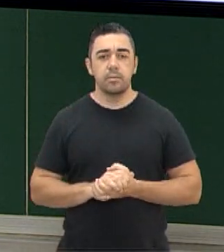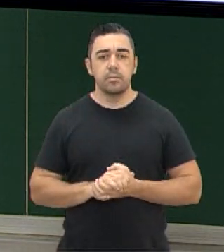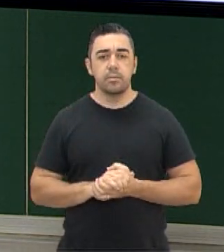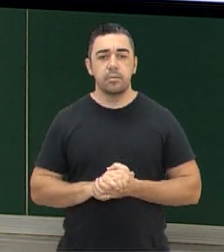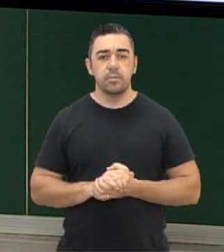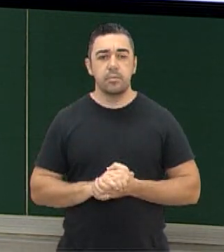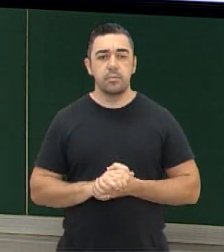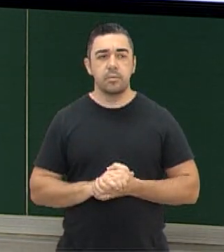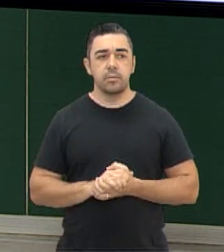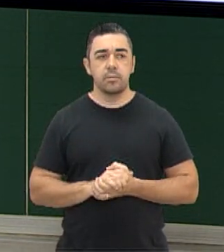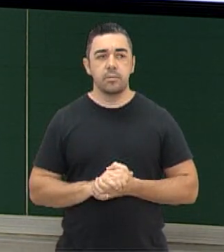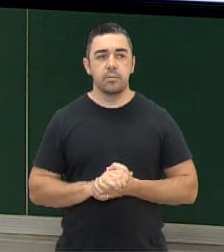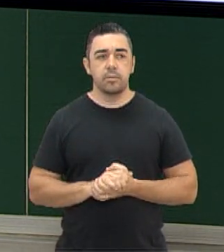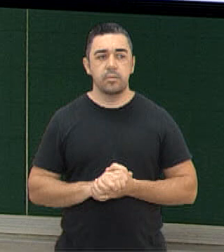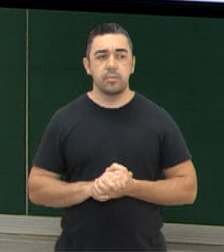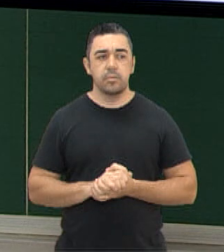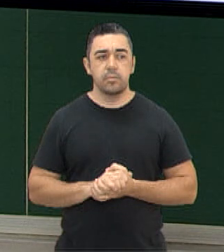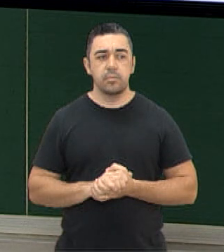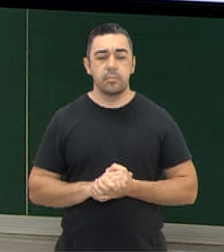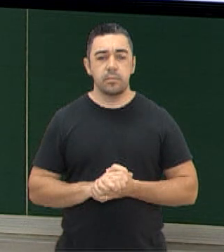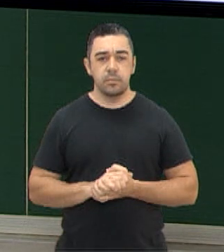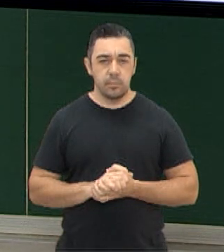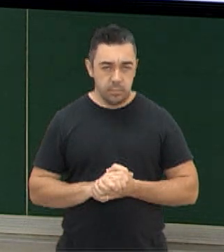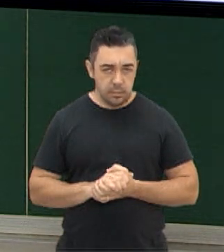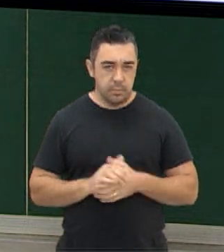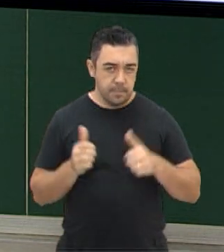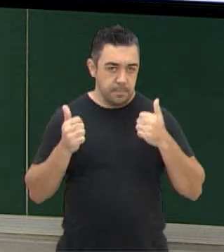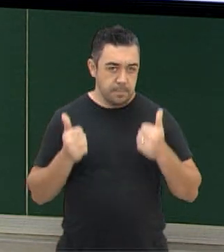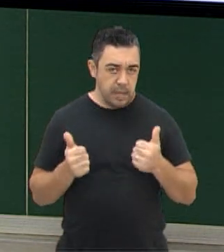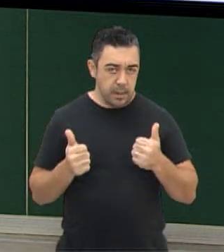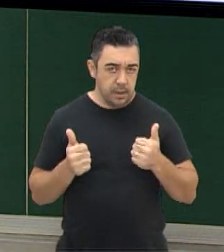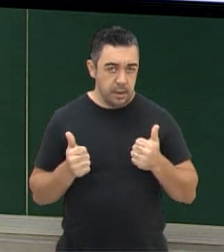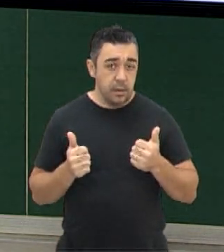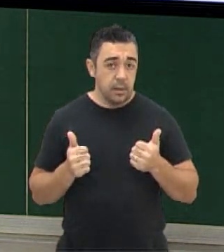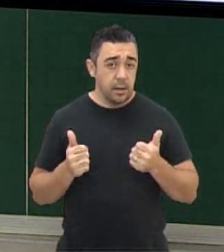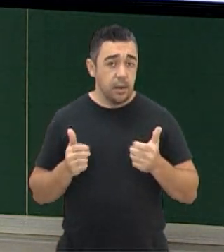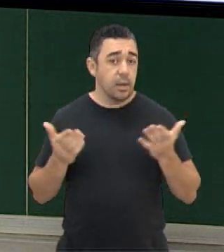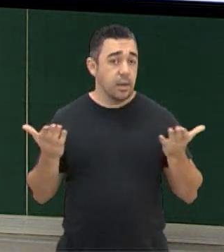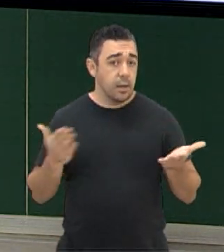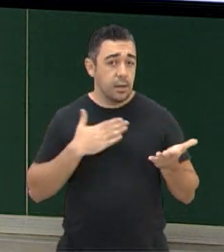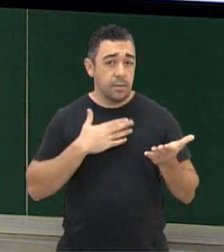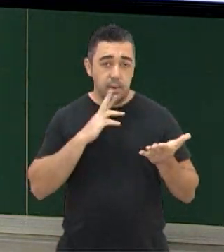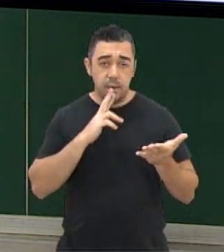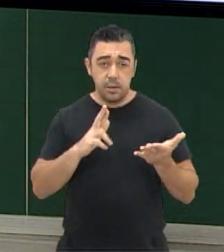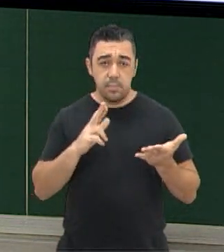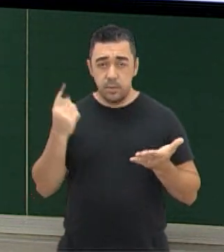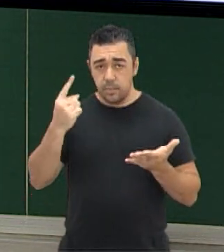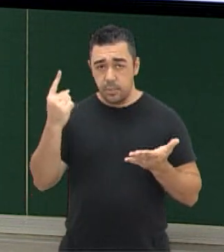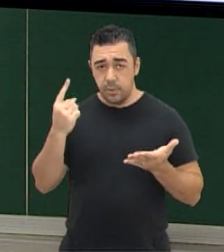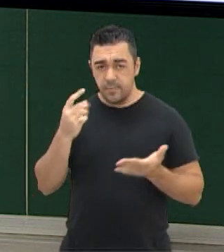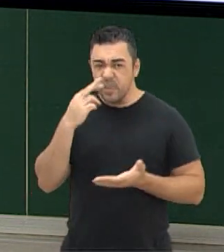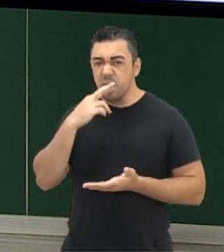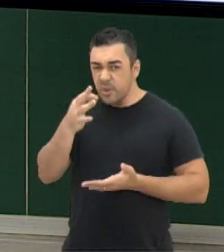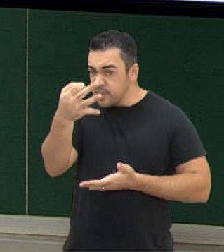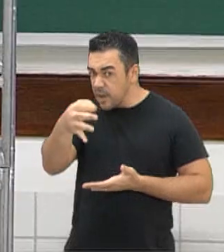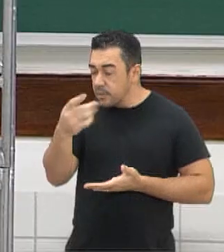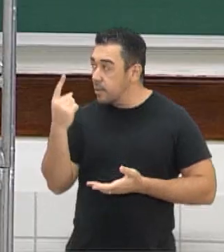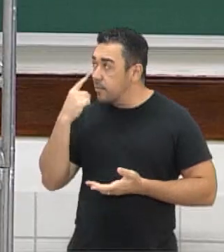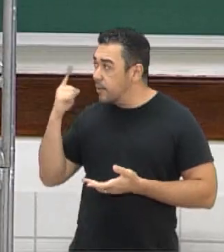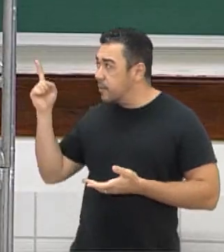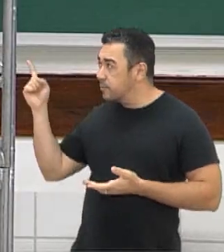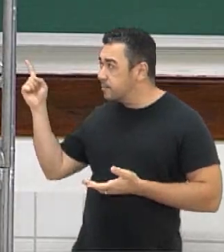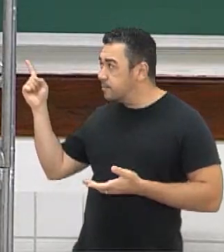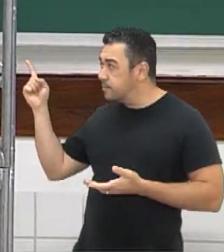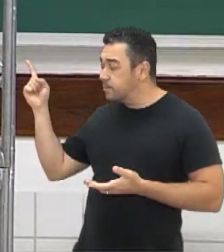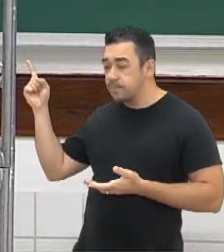menos 8, 3 o quê? Xy. Essa vai ser a minha resposta. Será que eu acertei?